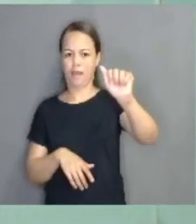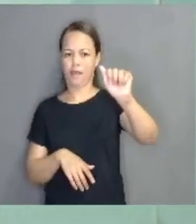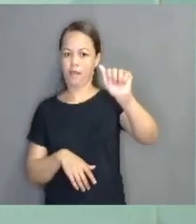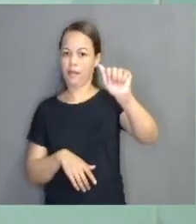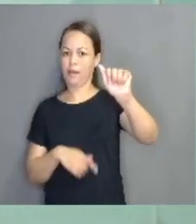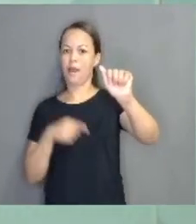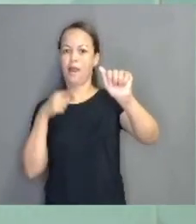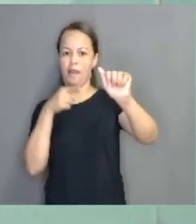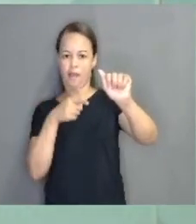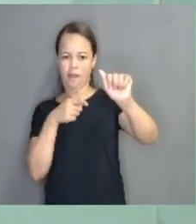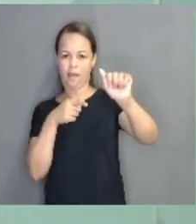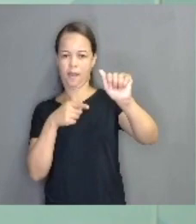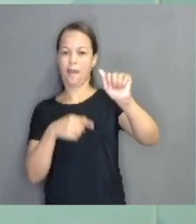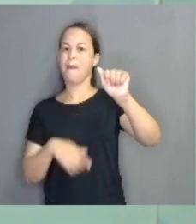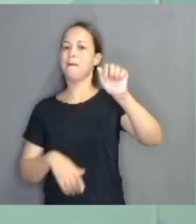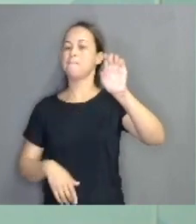essa?